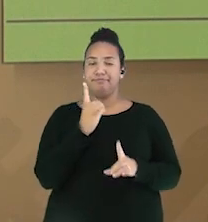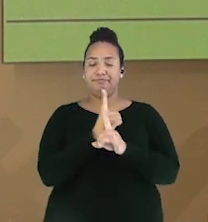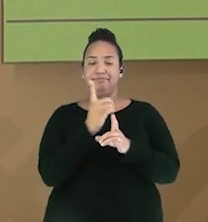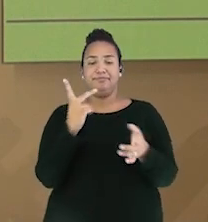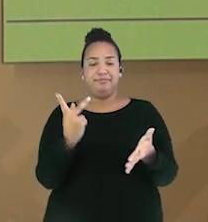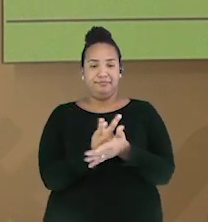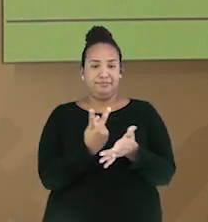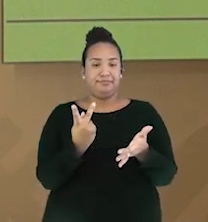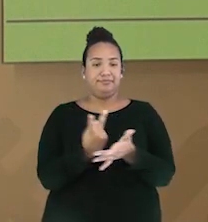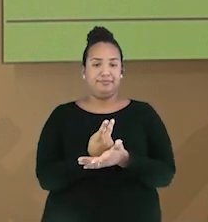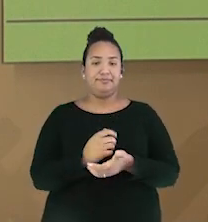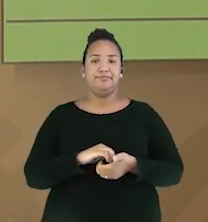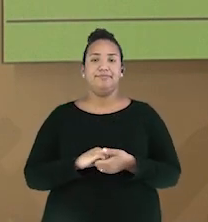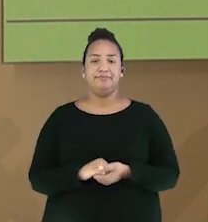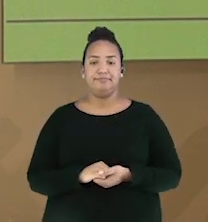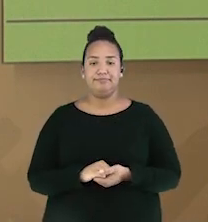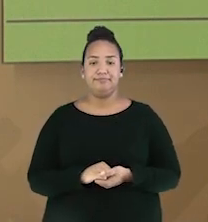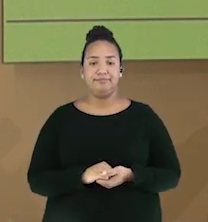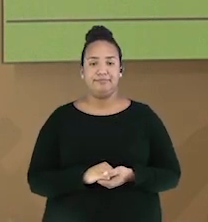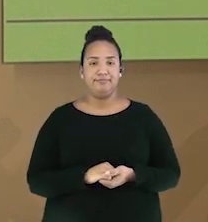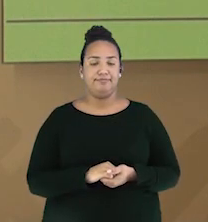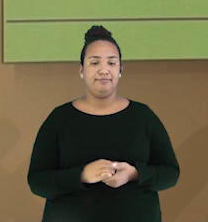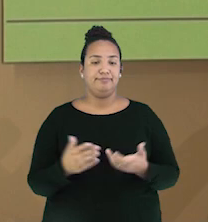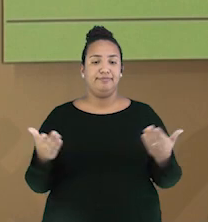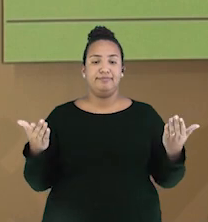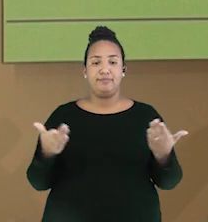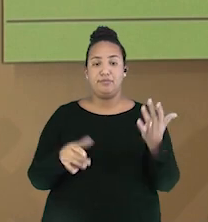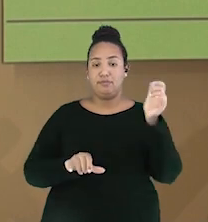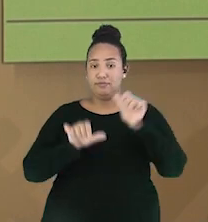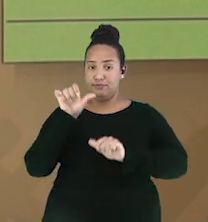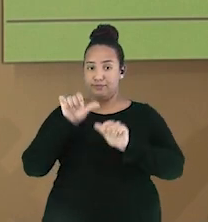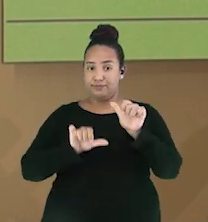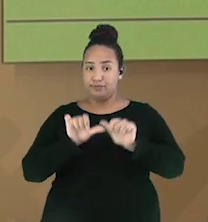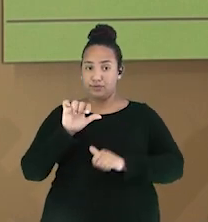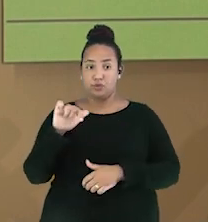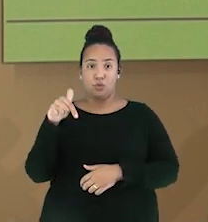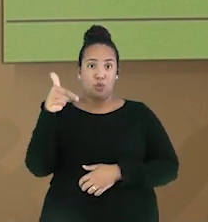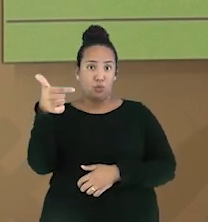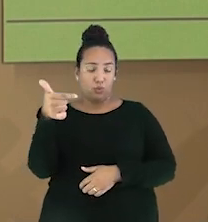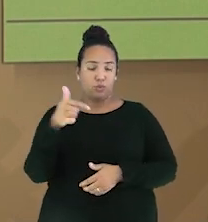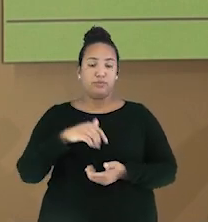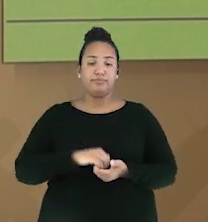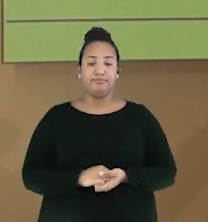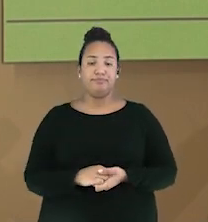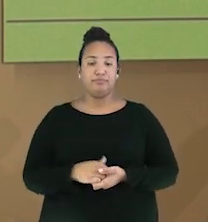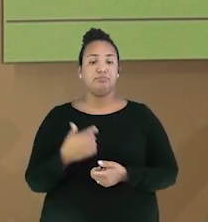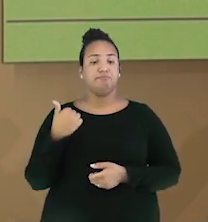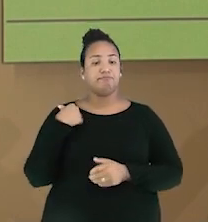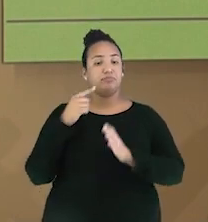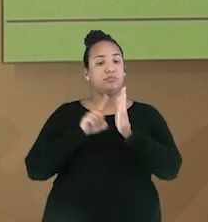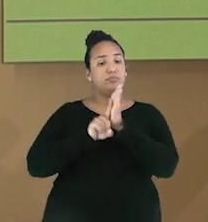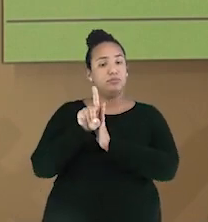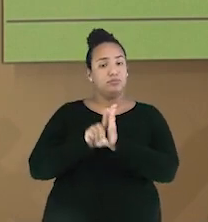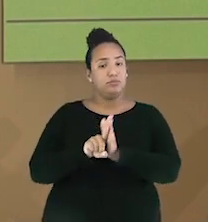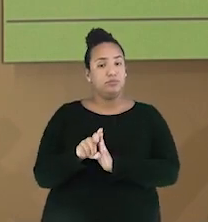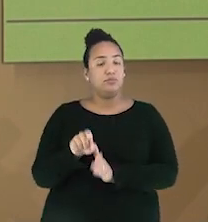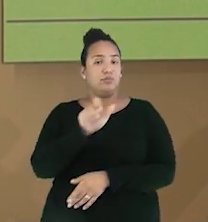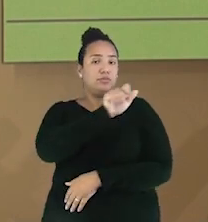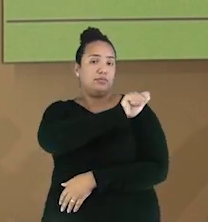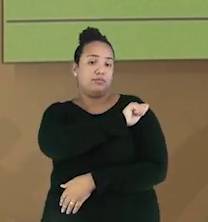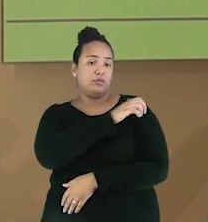o erro. Vamos analisar mais um gráfico? Eu fiz uma pesquisa com os meus